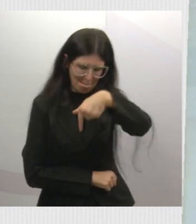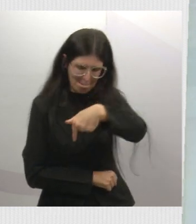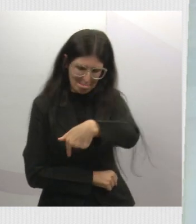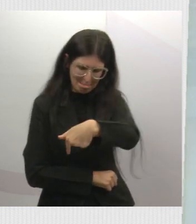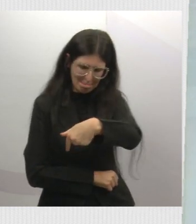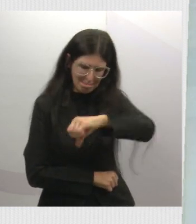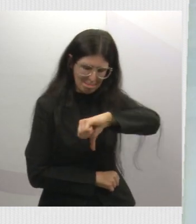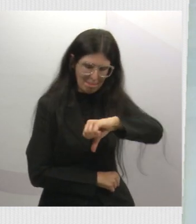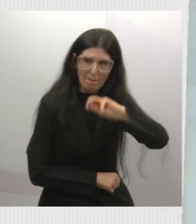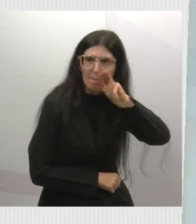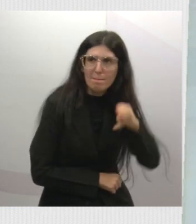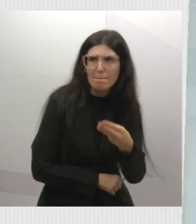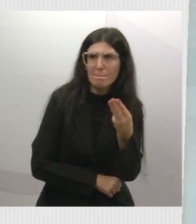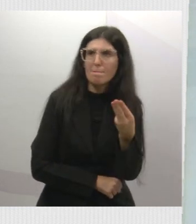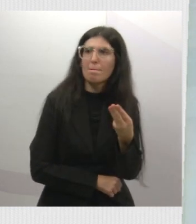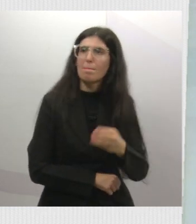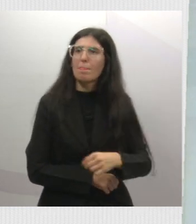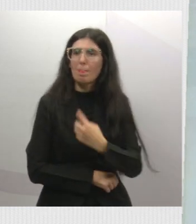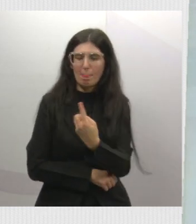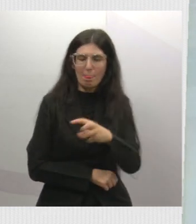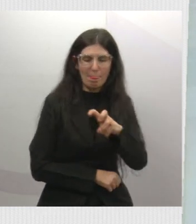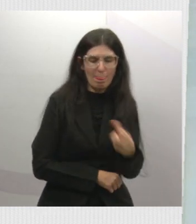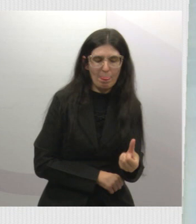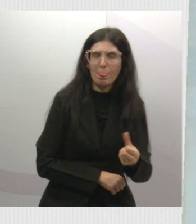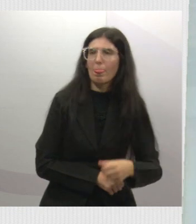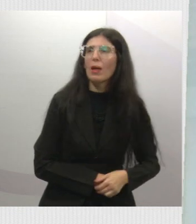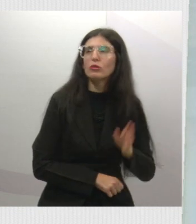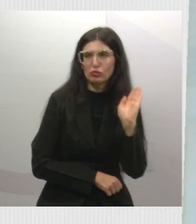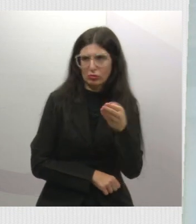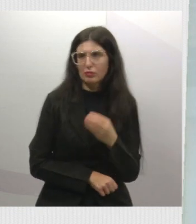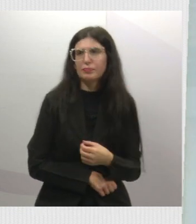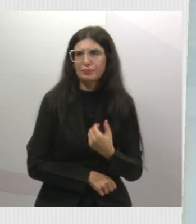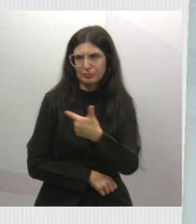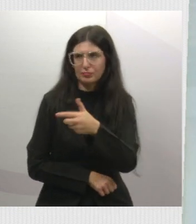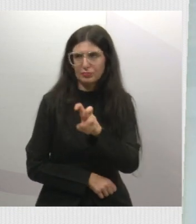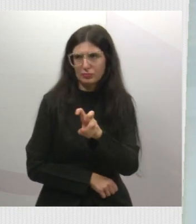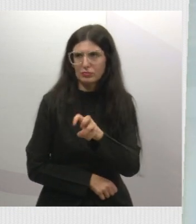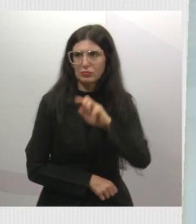79.156.000 e realizado até o primeiro quadrimestre,